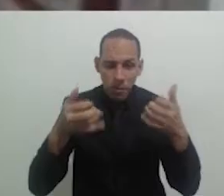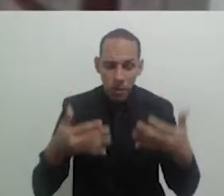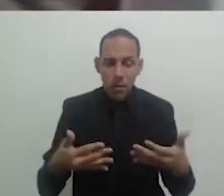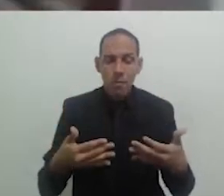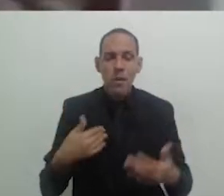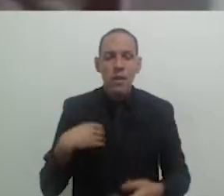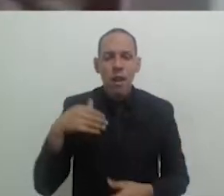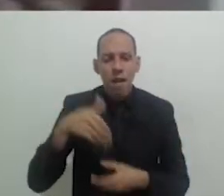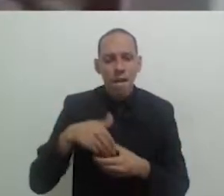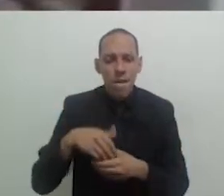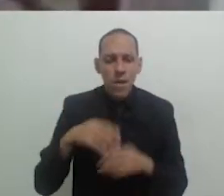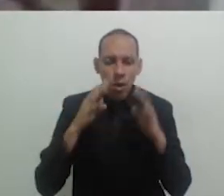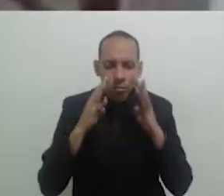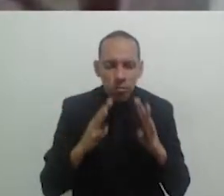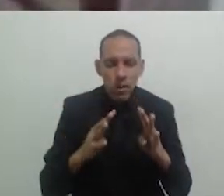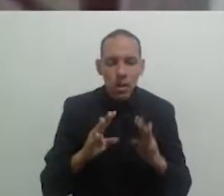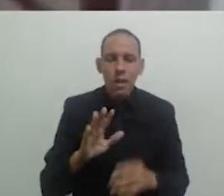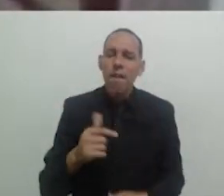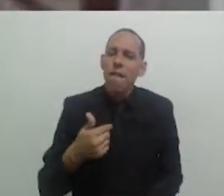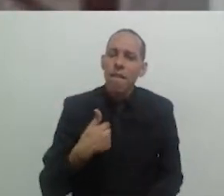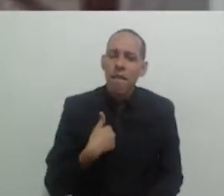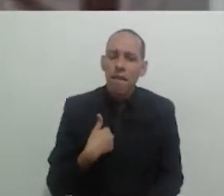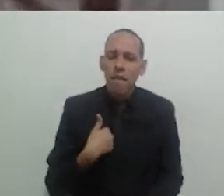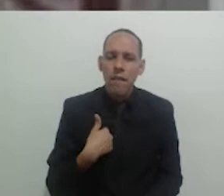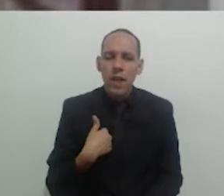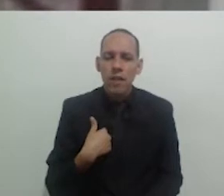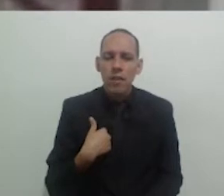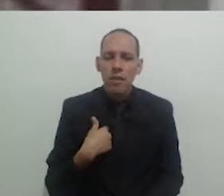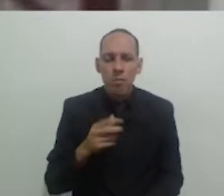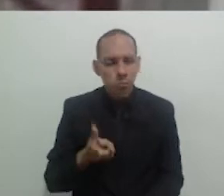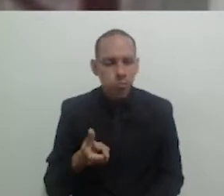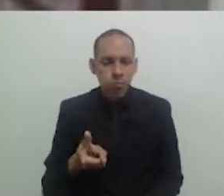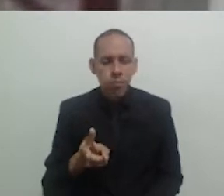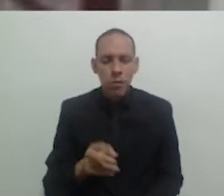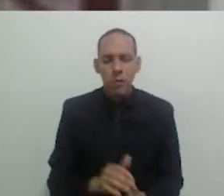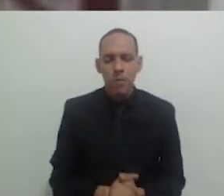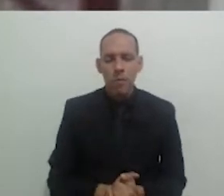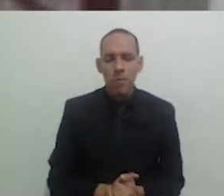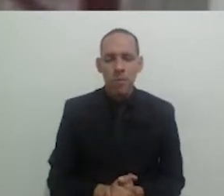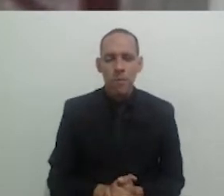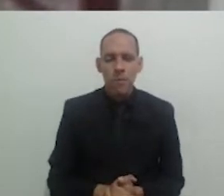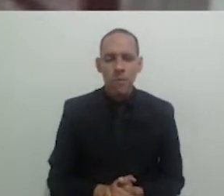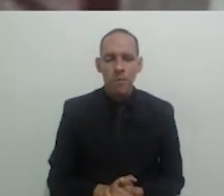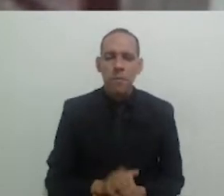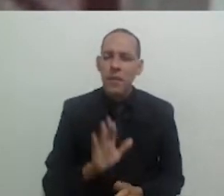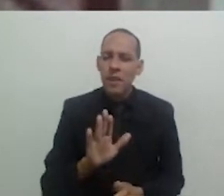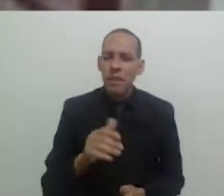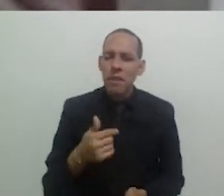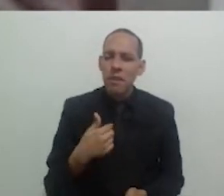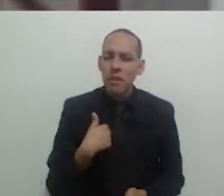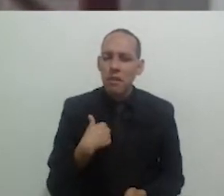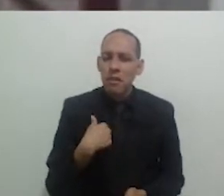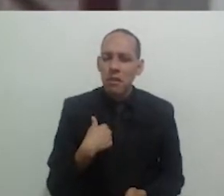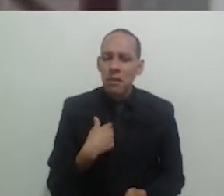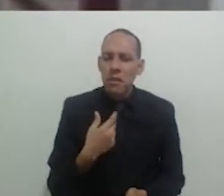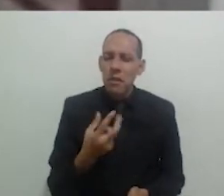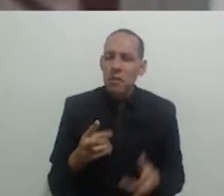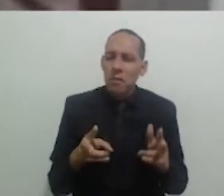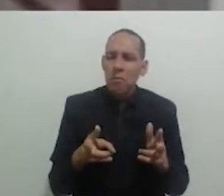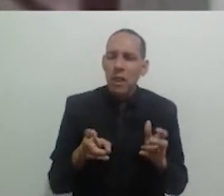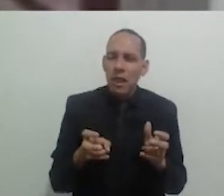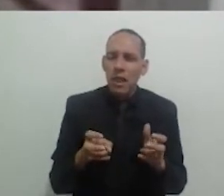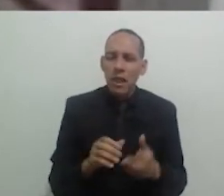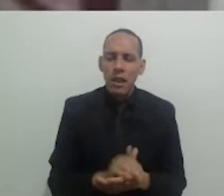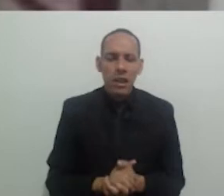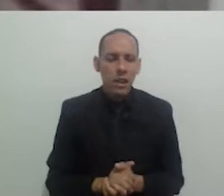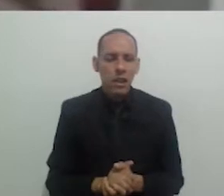Excelência, embora eu vá adiante um pouco, mas eu vejo que, inclusive,